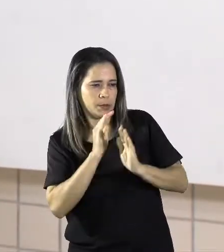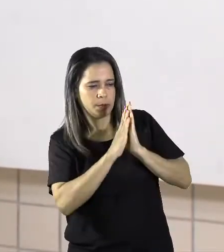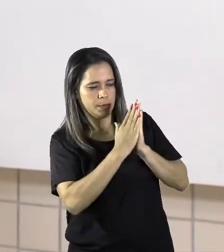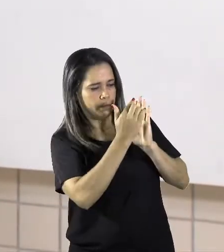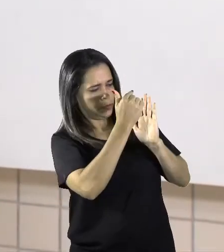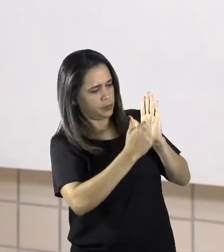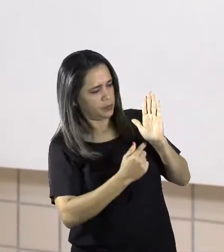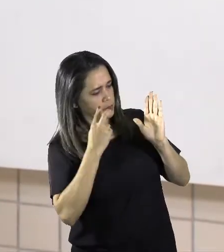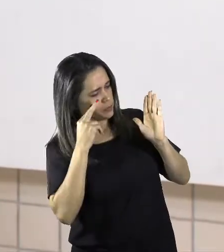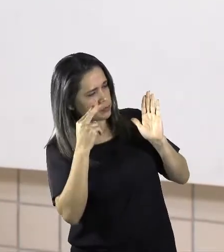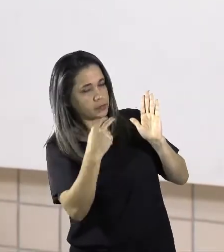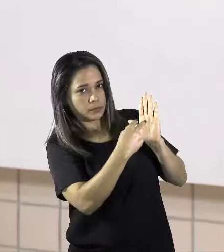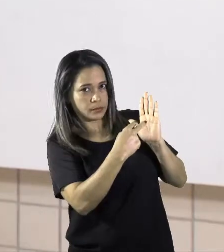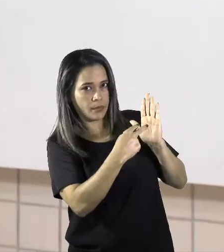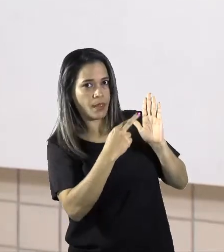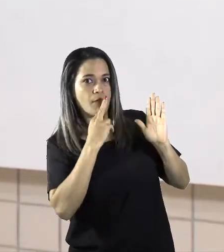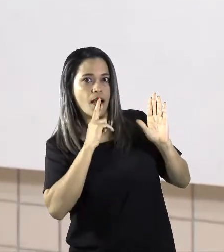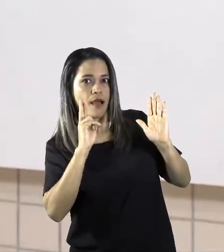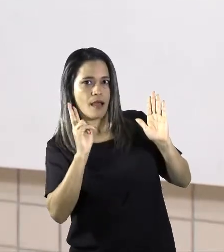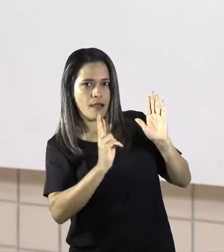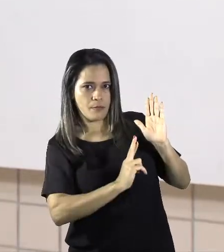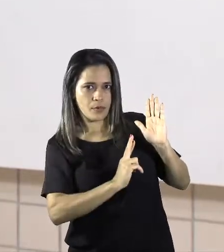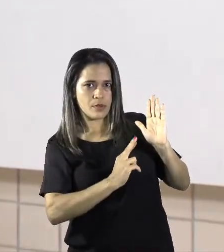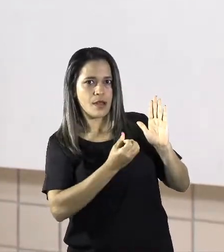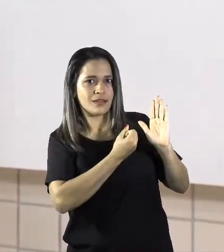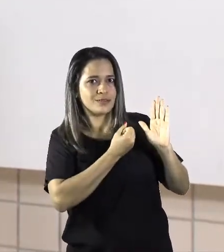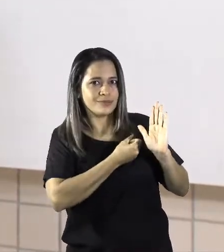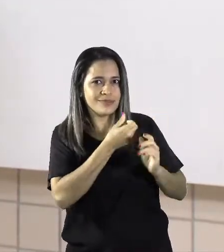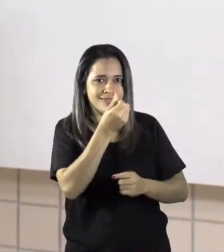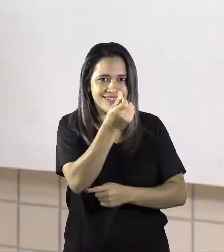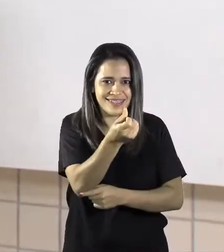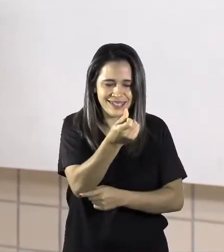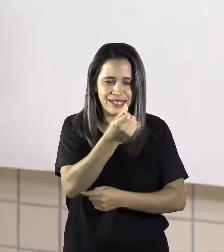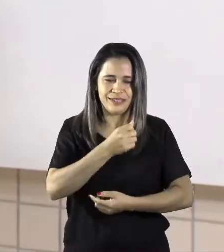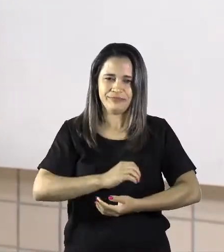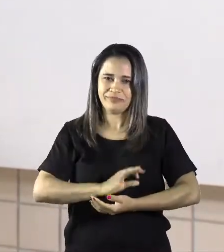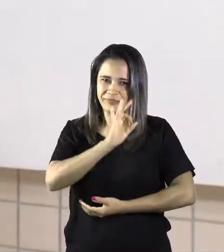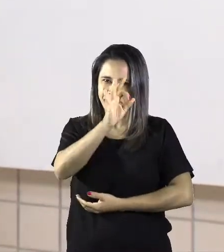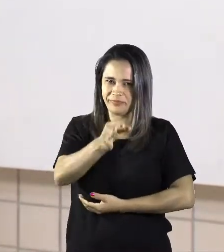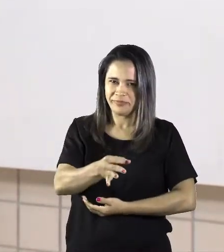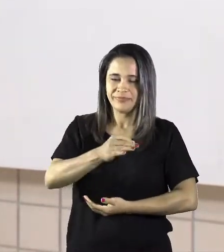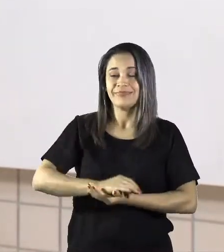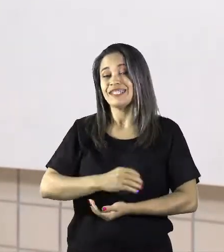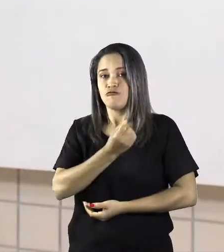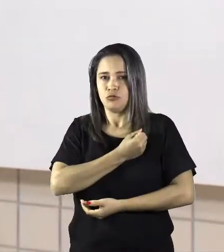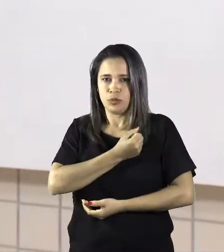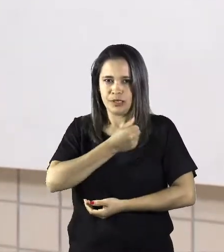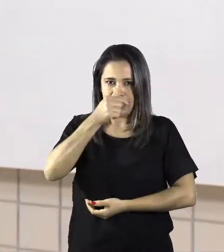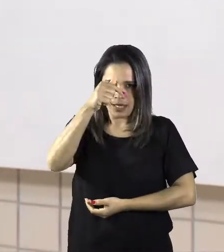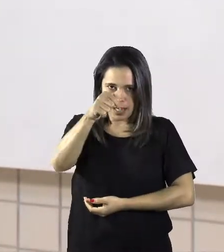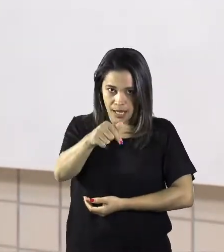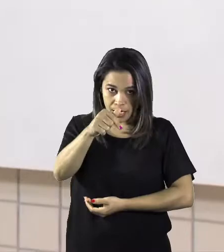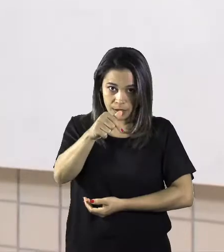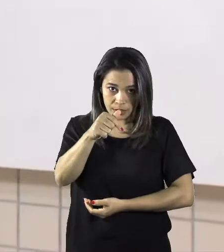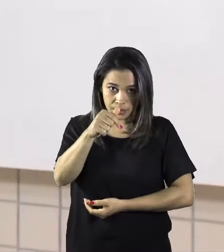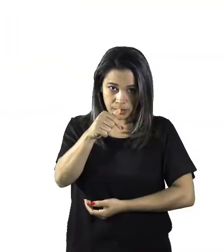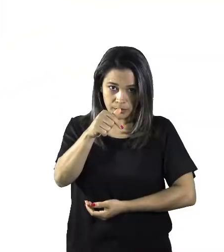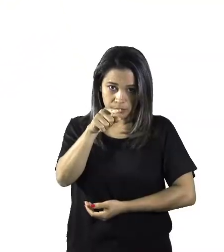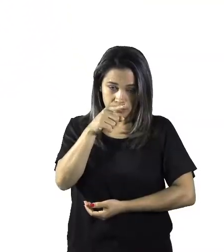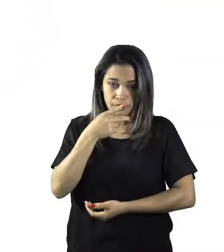e responder a número 6, tá certo? Na número 7, fala o